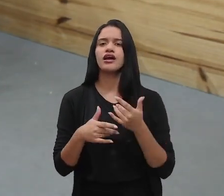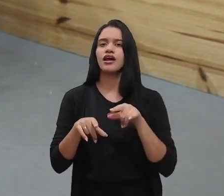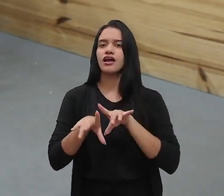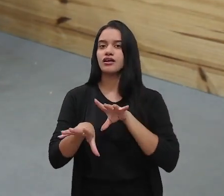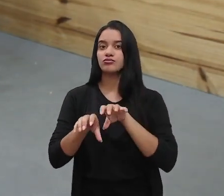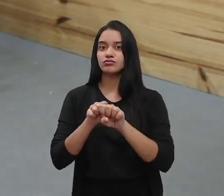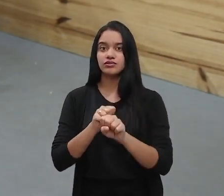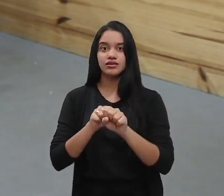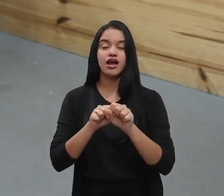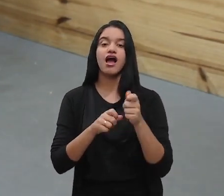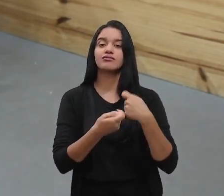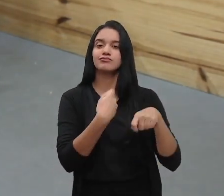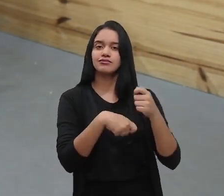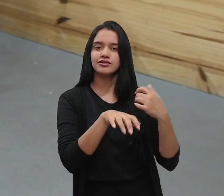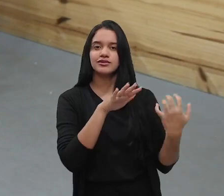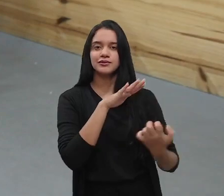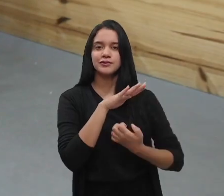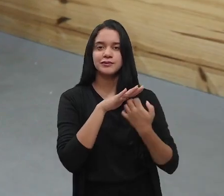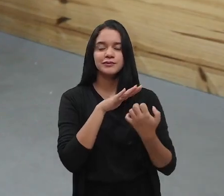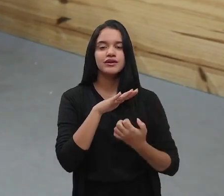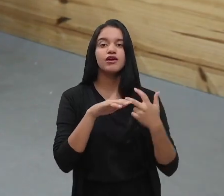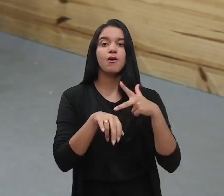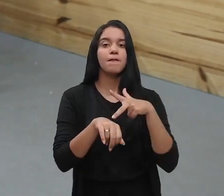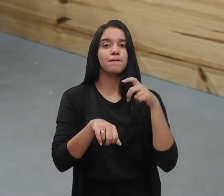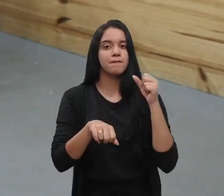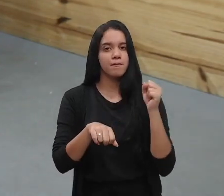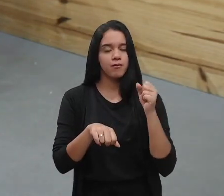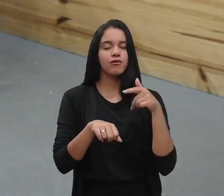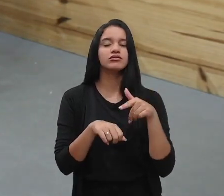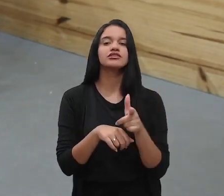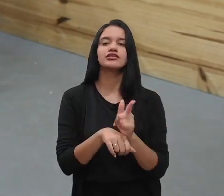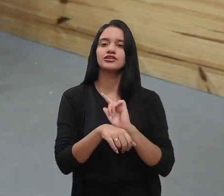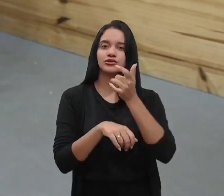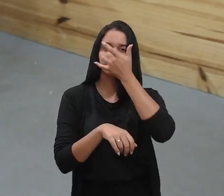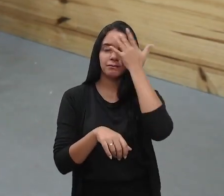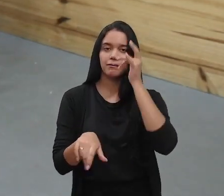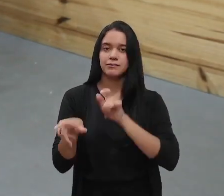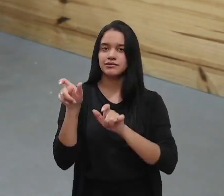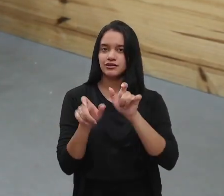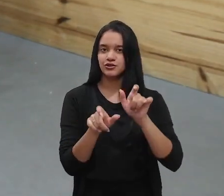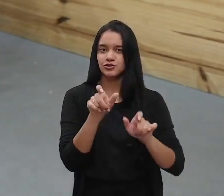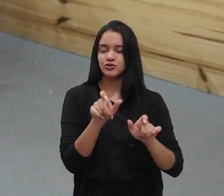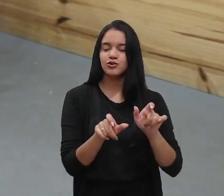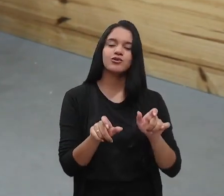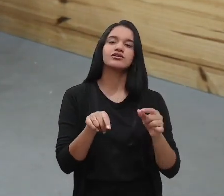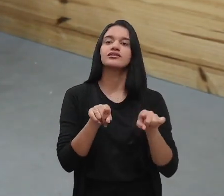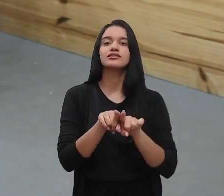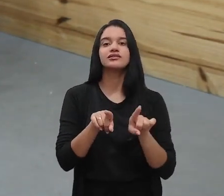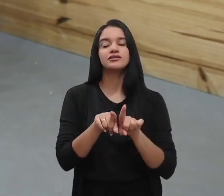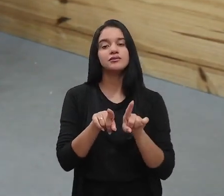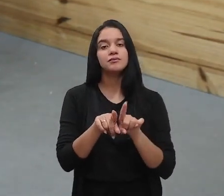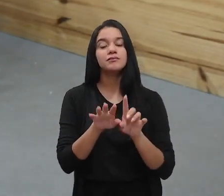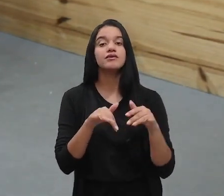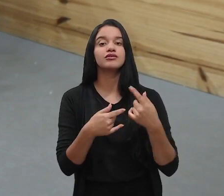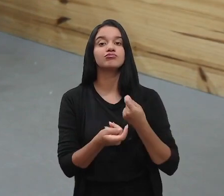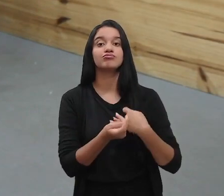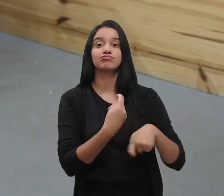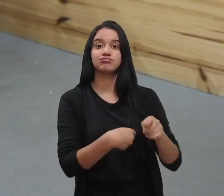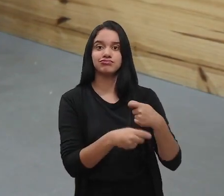graduado em Administração de Empresas, pós-graduado em Gestão de Pessoas e Gestão Empresarial e